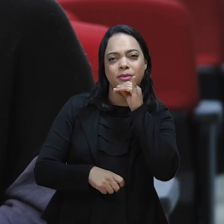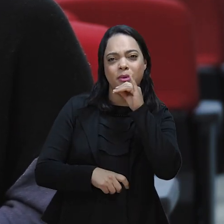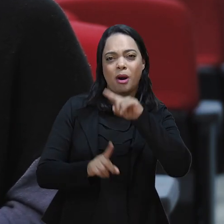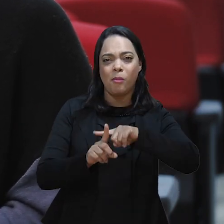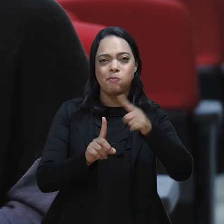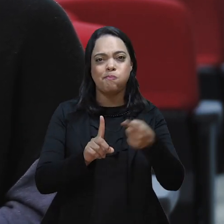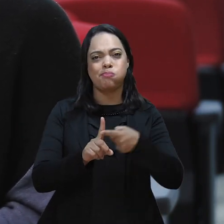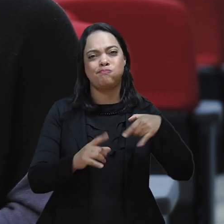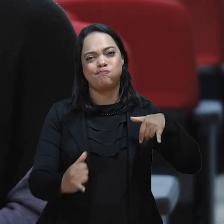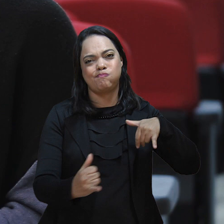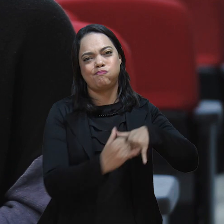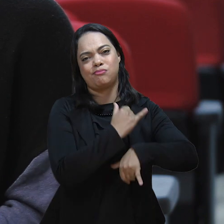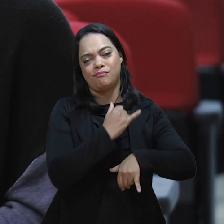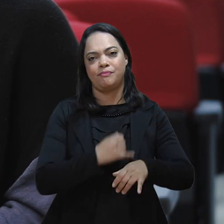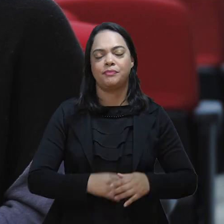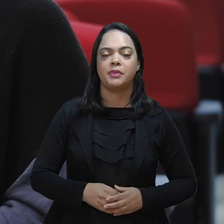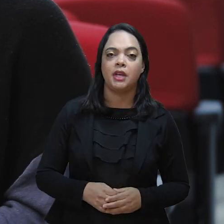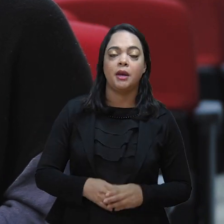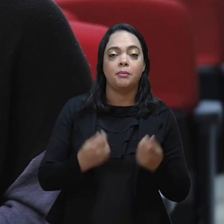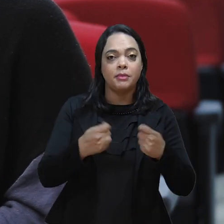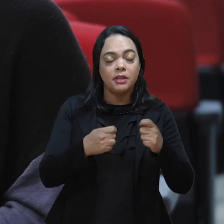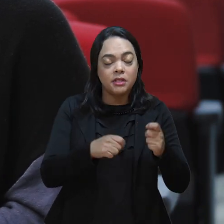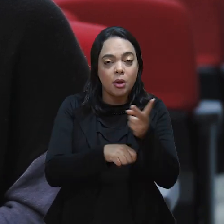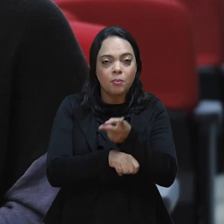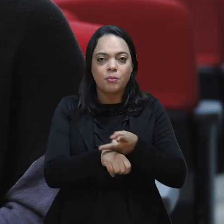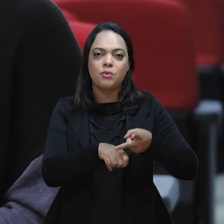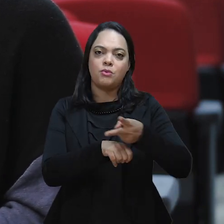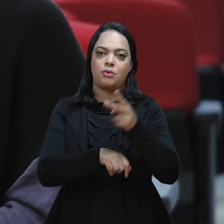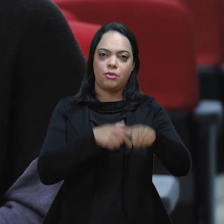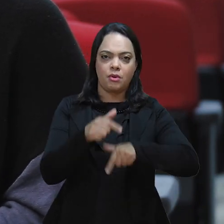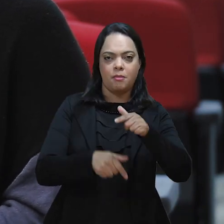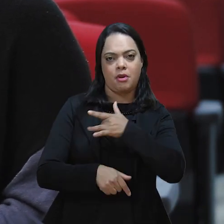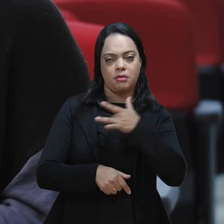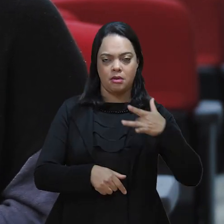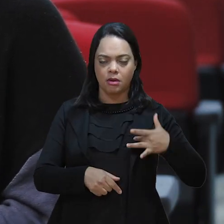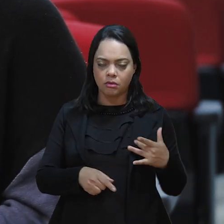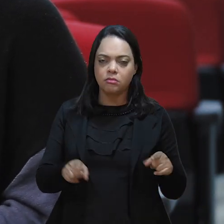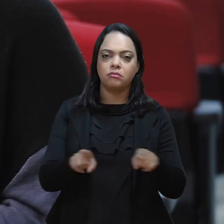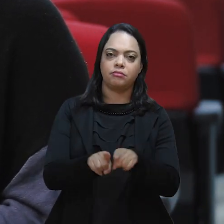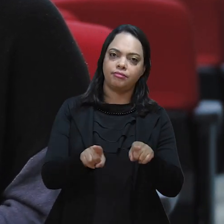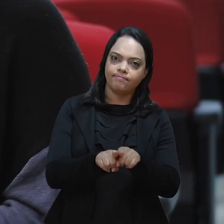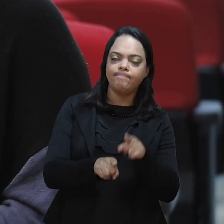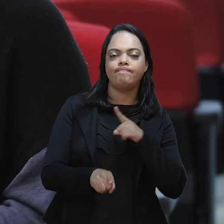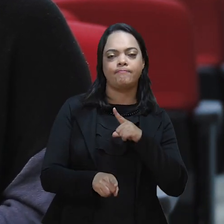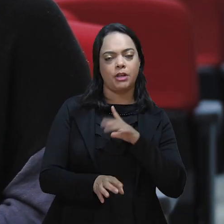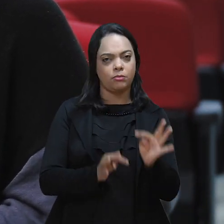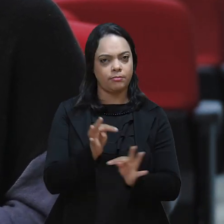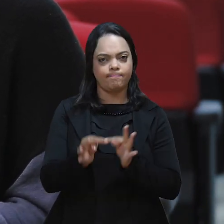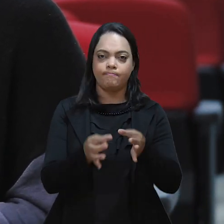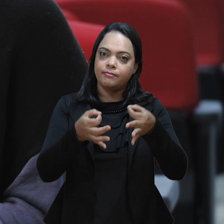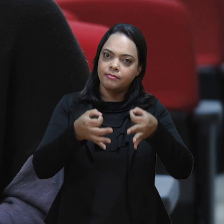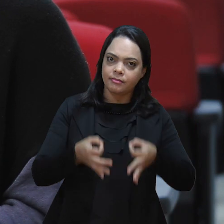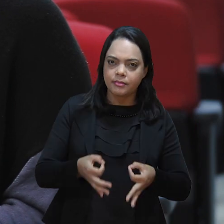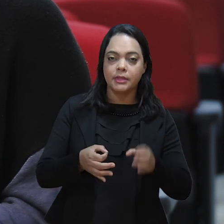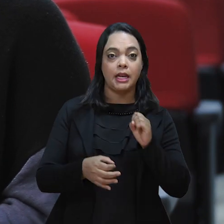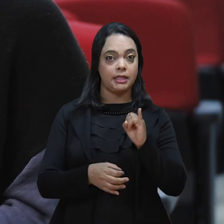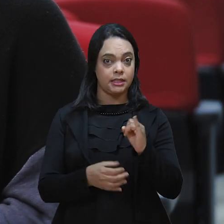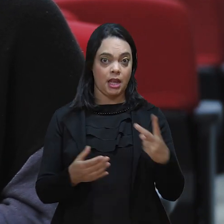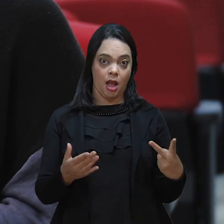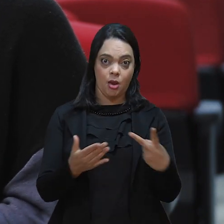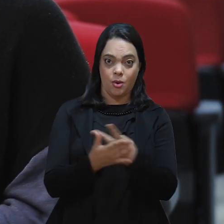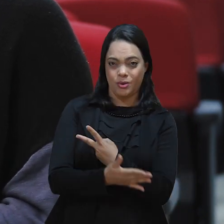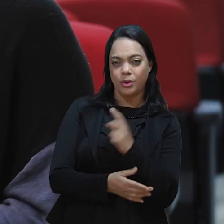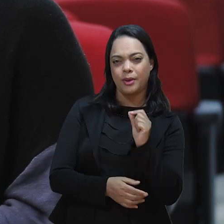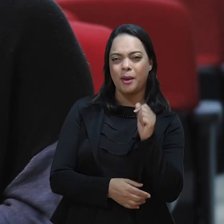é importante que ela busque o serviço de saúde para que ela também receba esse tipo de tratamento. Se acontecer de